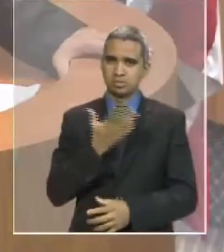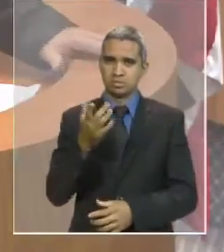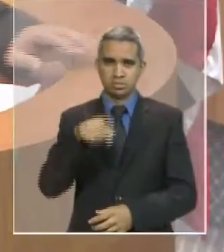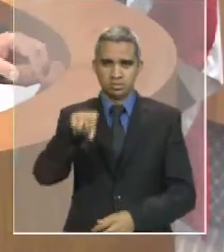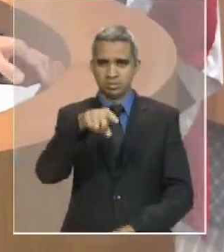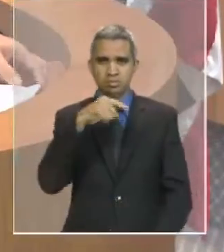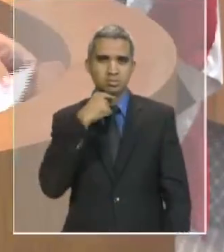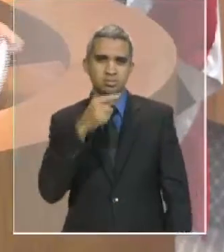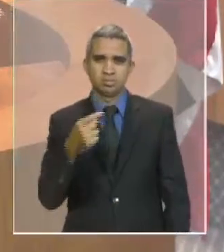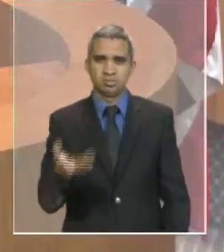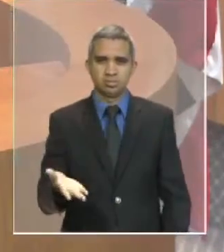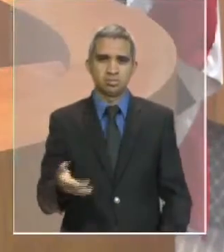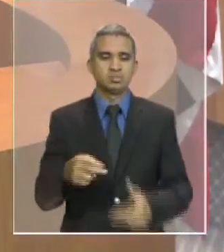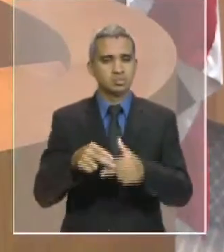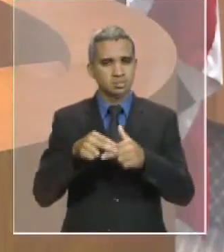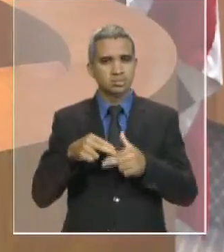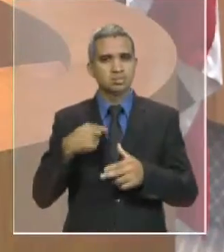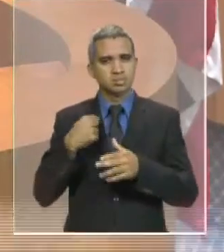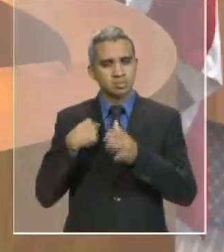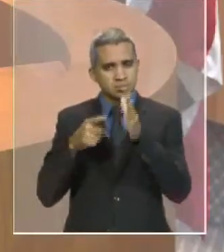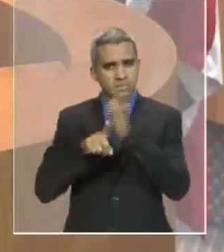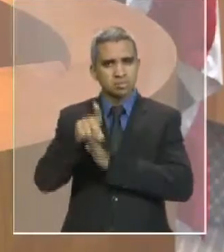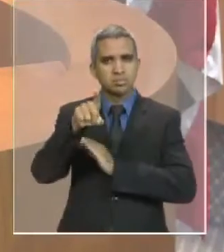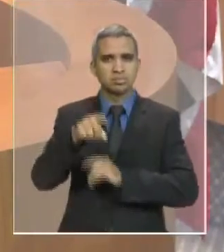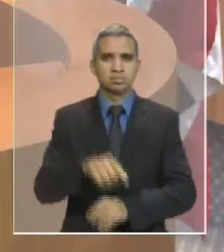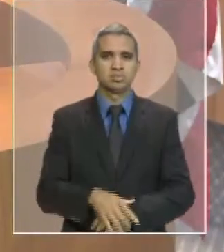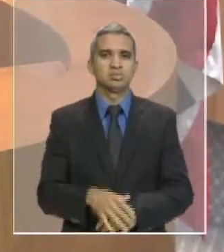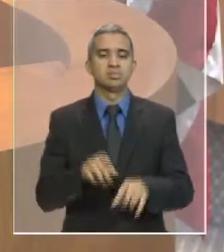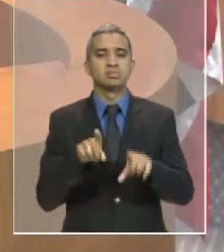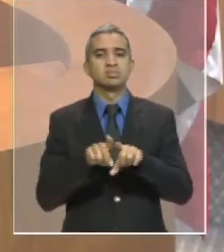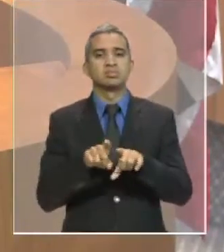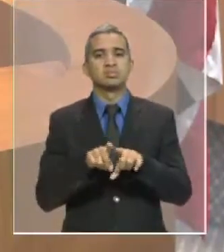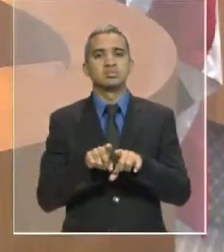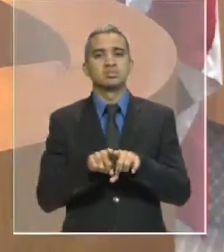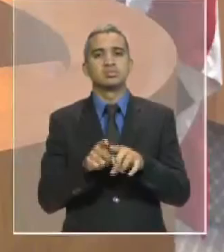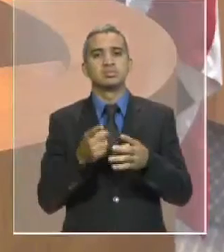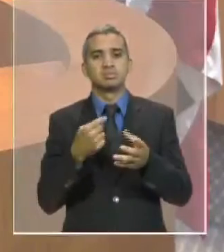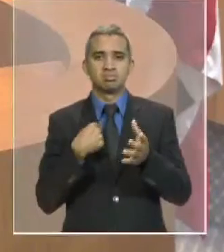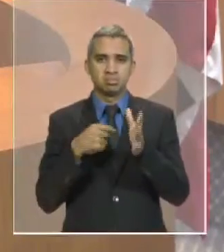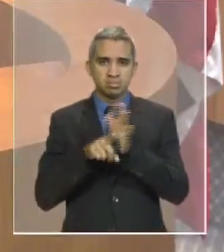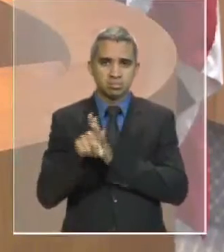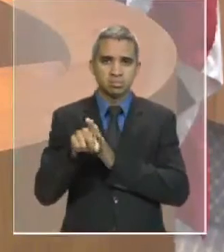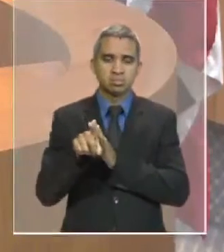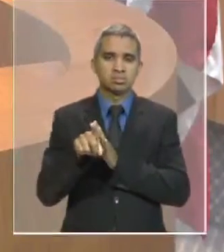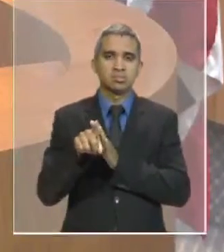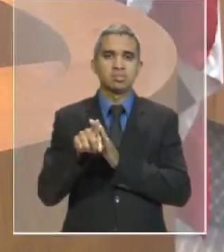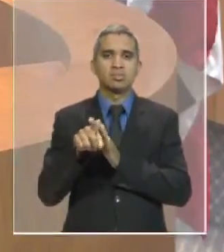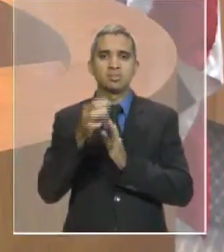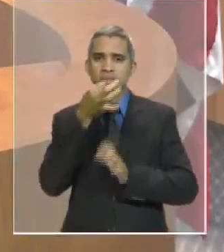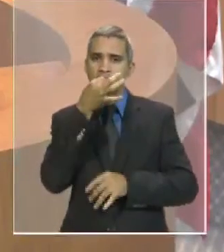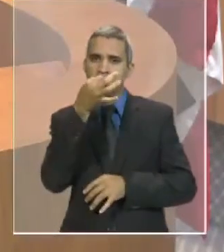Então, fica esse questionamento. E, além do questionamento, a sugestão